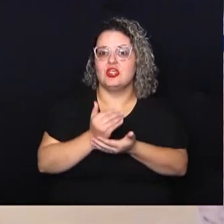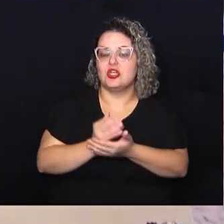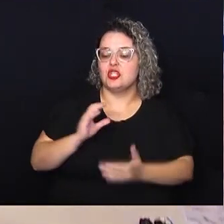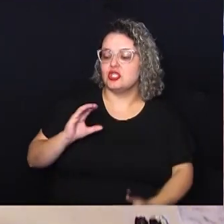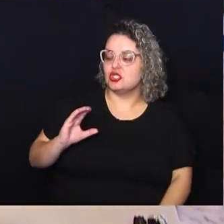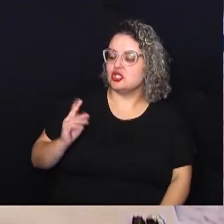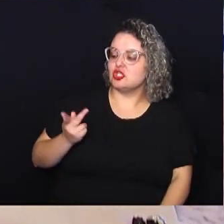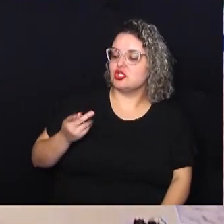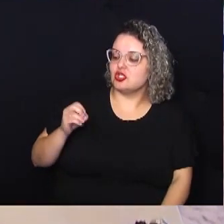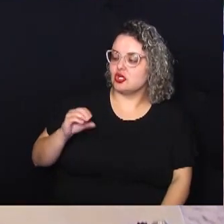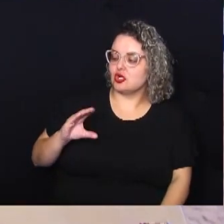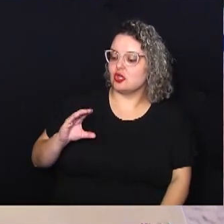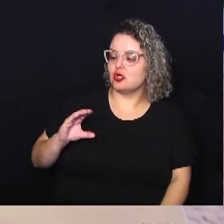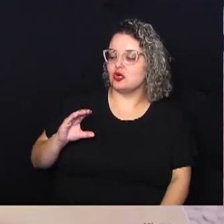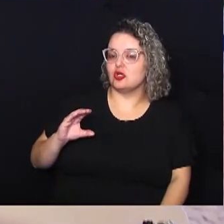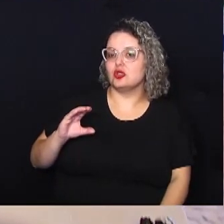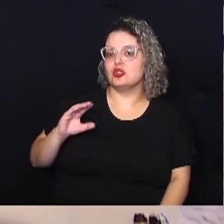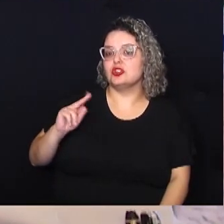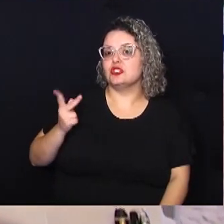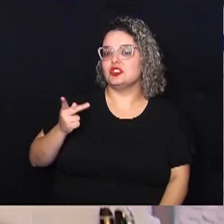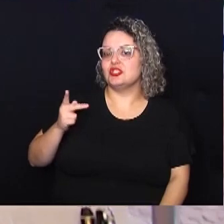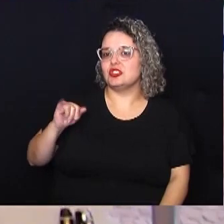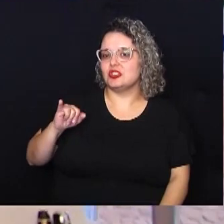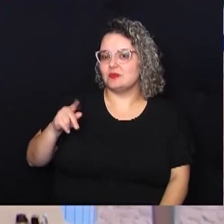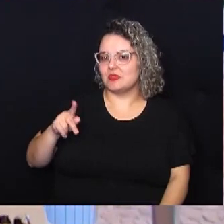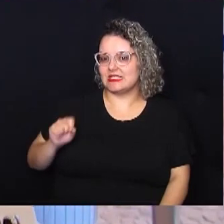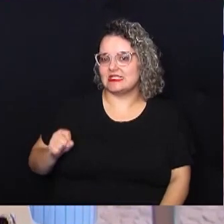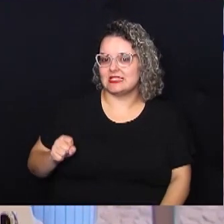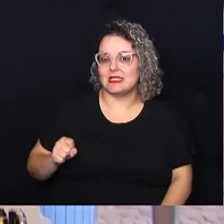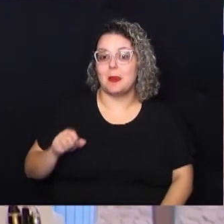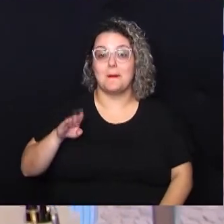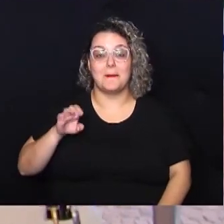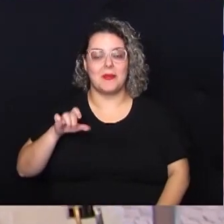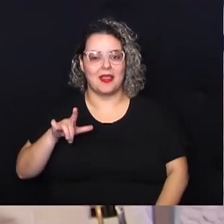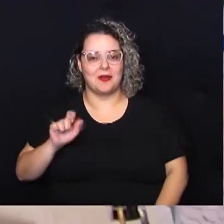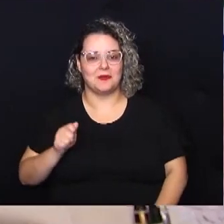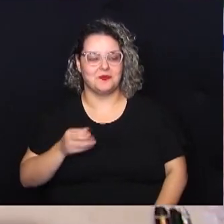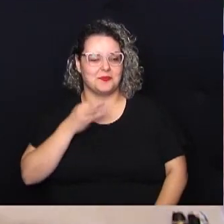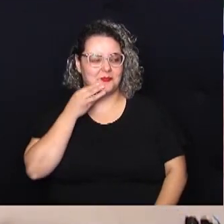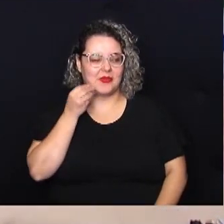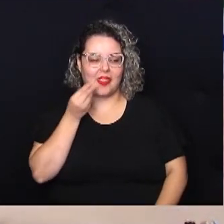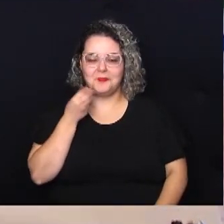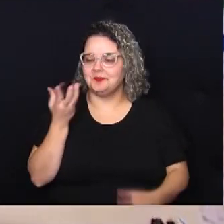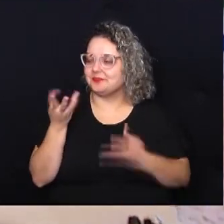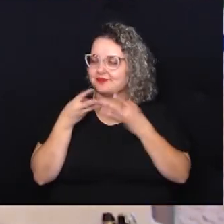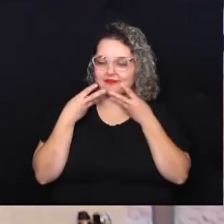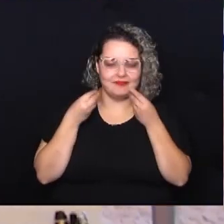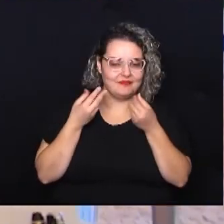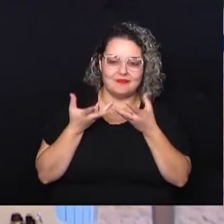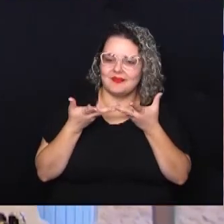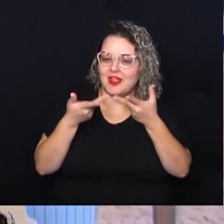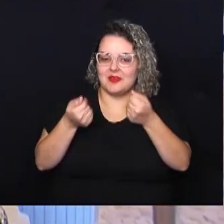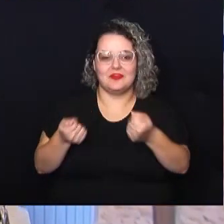um chocolate belga, ficou demais. Até água na boca, né, chefe? Muito, vai surpreender todos aqui, tenho